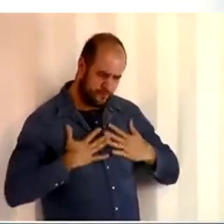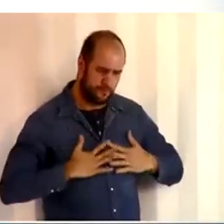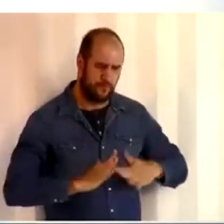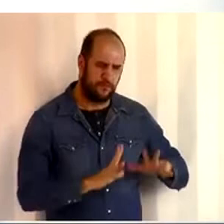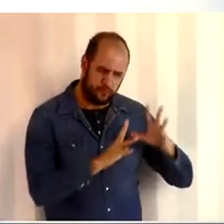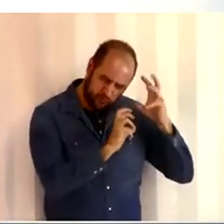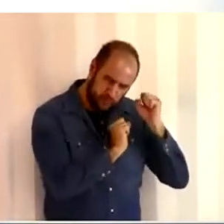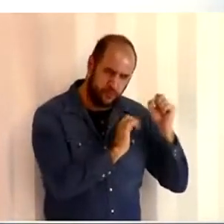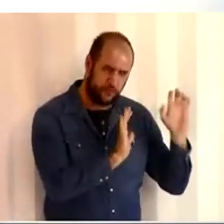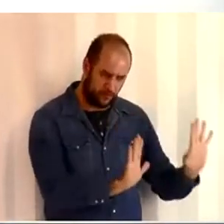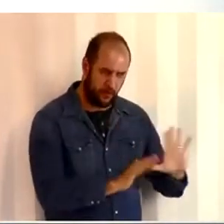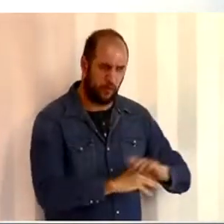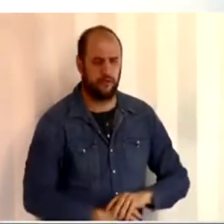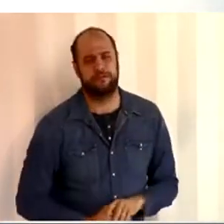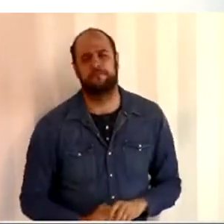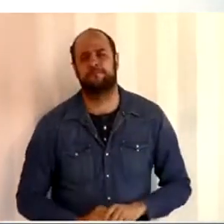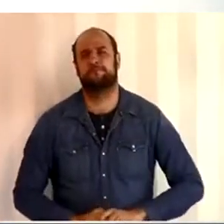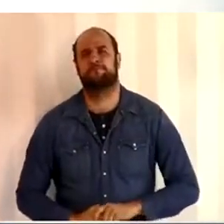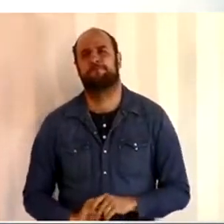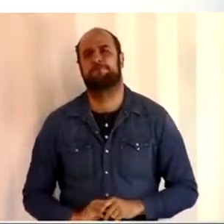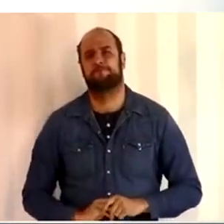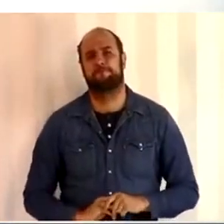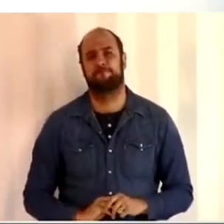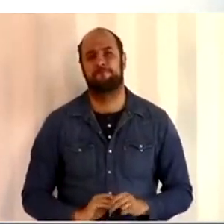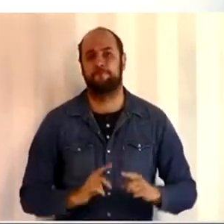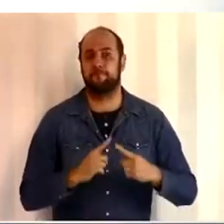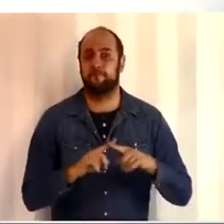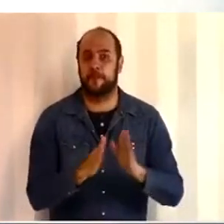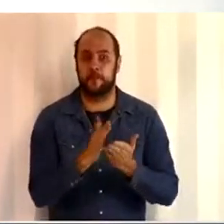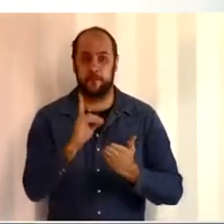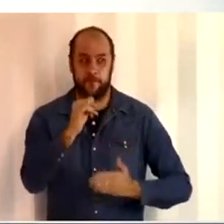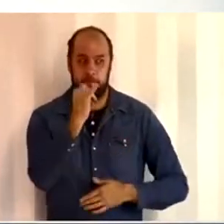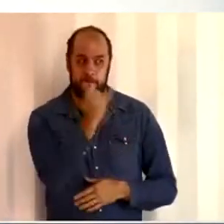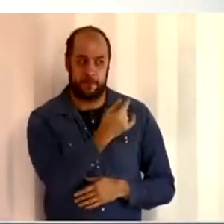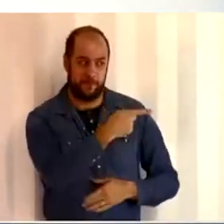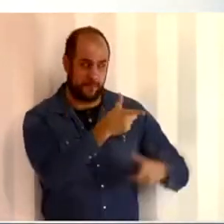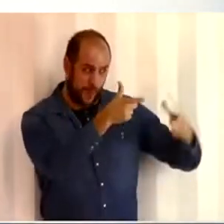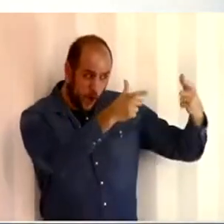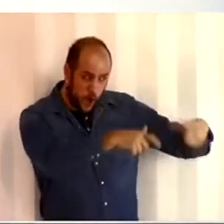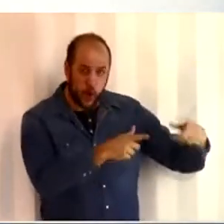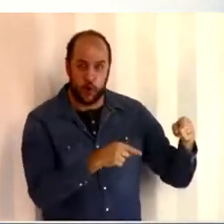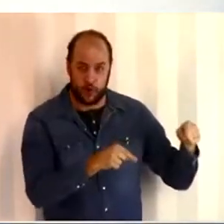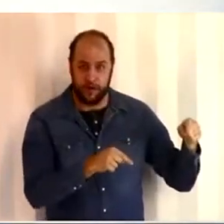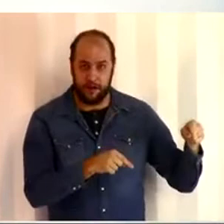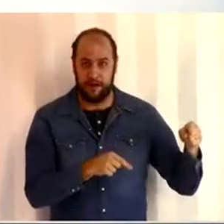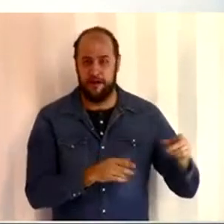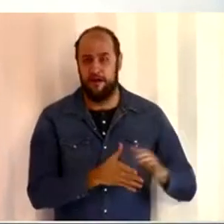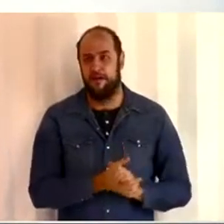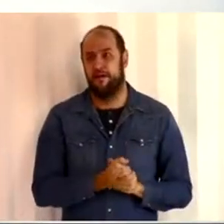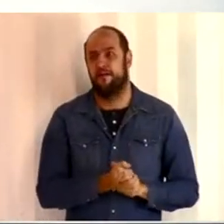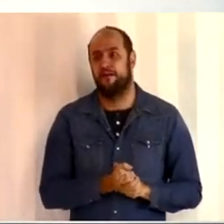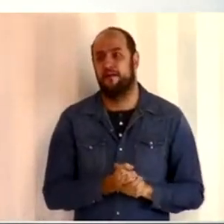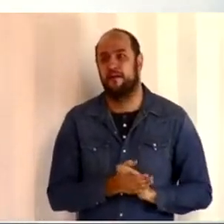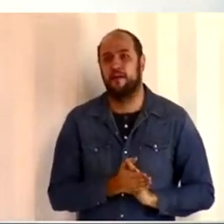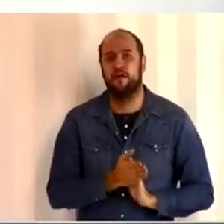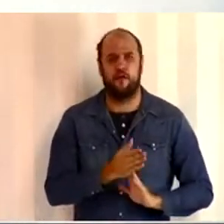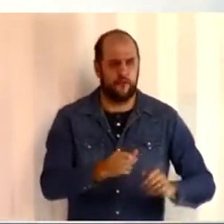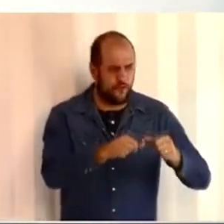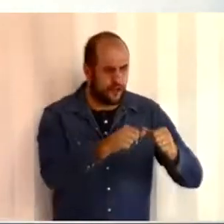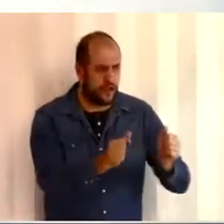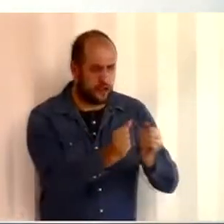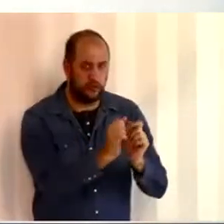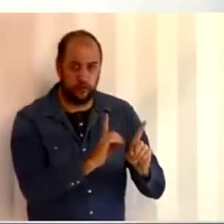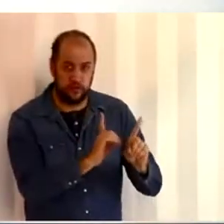repousar um pouco, vamos para um lugar solitário. Só que a Bíblia diz que quando Jesus chegou naquele lugar, que ele tinha agendado um retiro com os